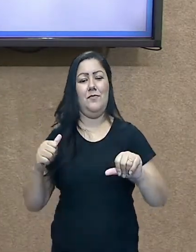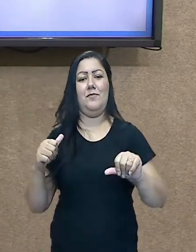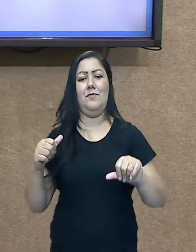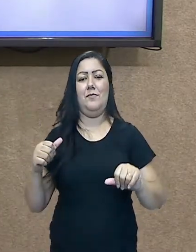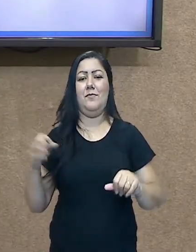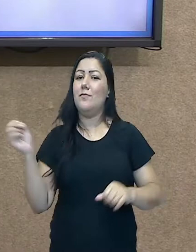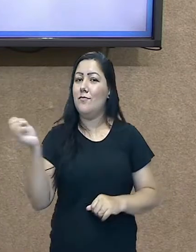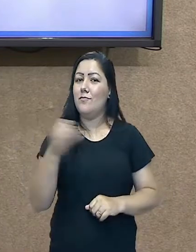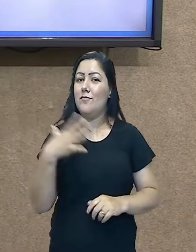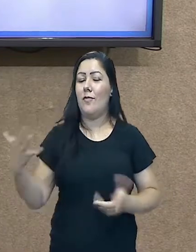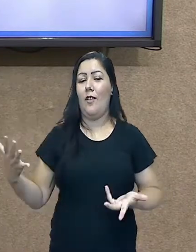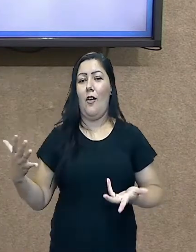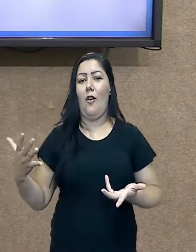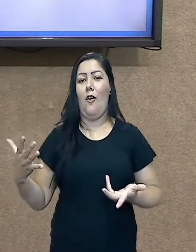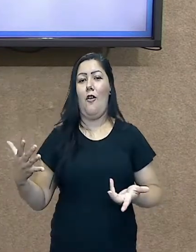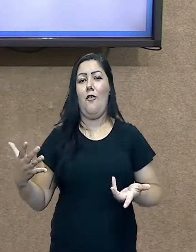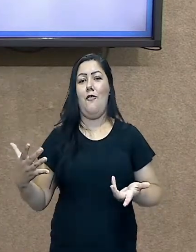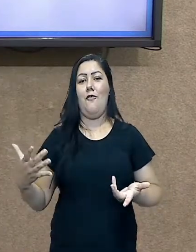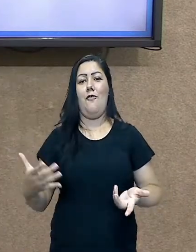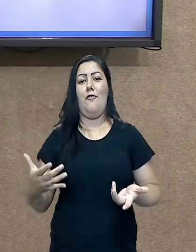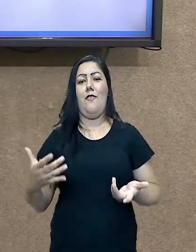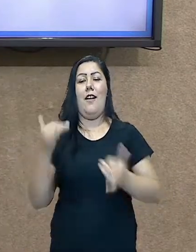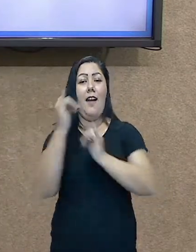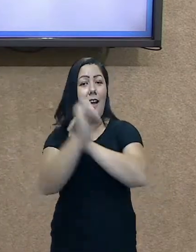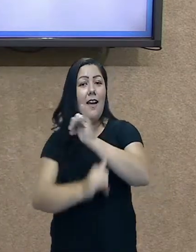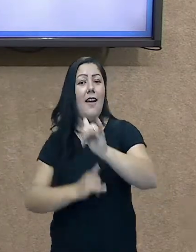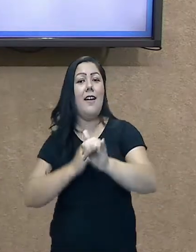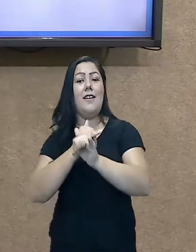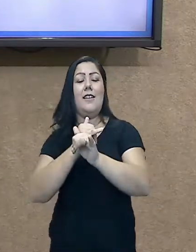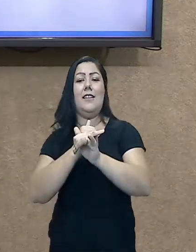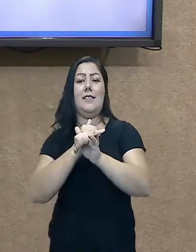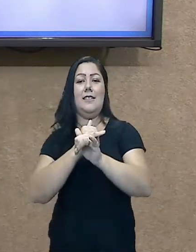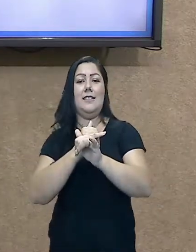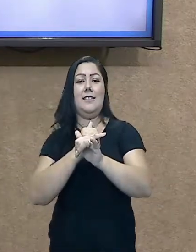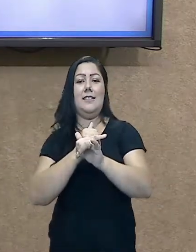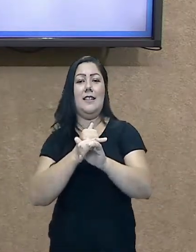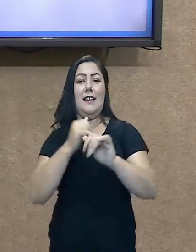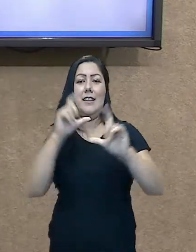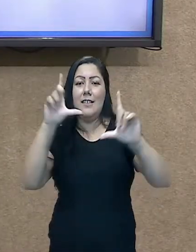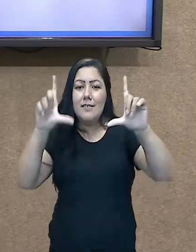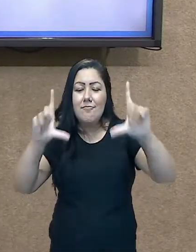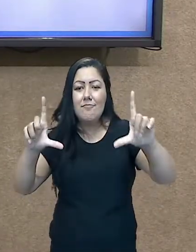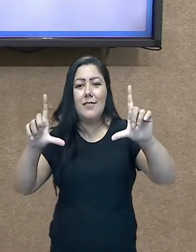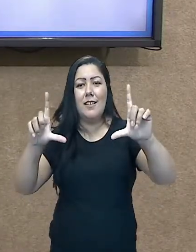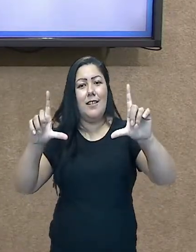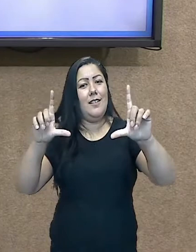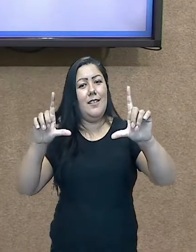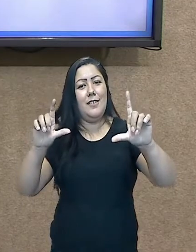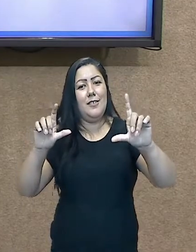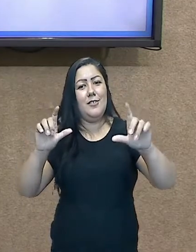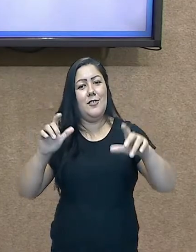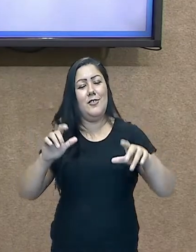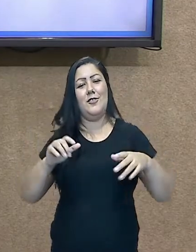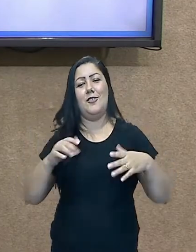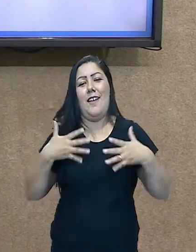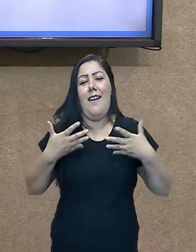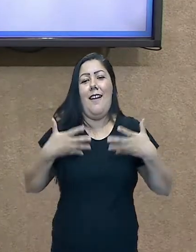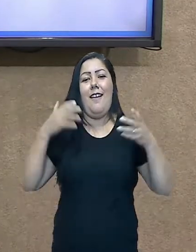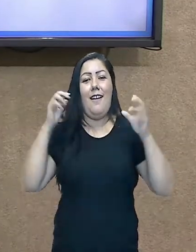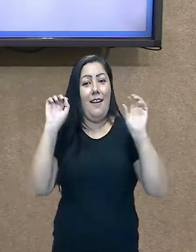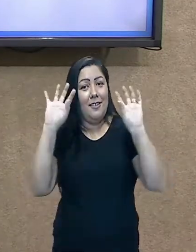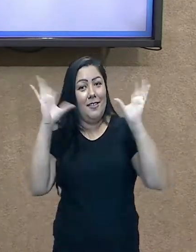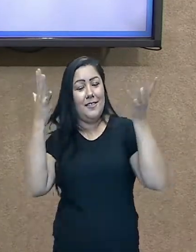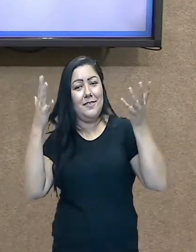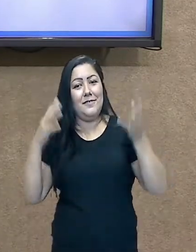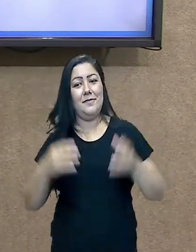maneira virtual, algumas vão acontecer. Por quê? Devido a esse momento que nós estamos vivendo. Mas é